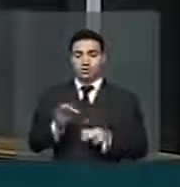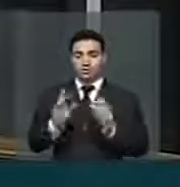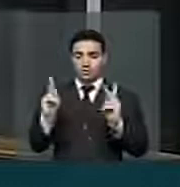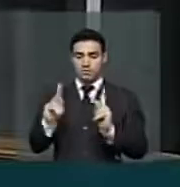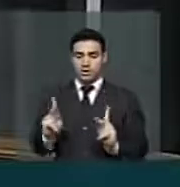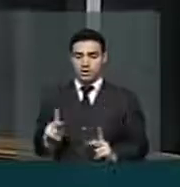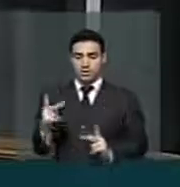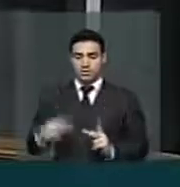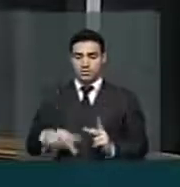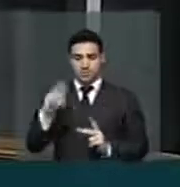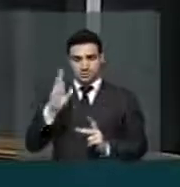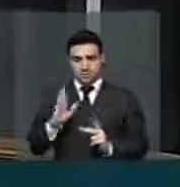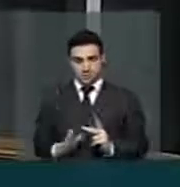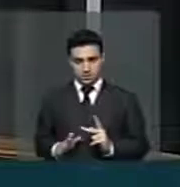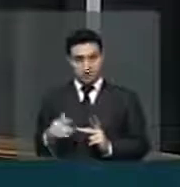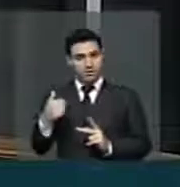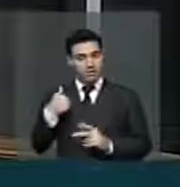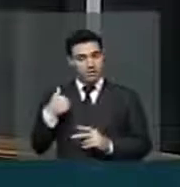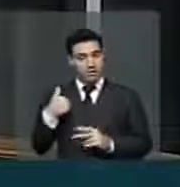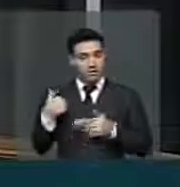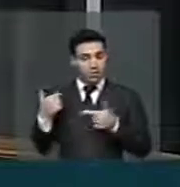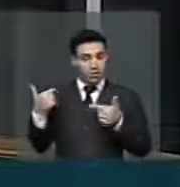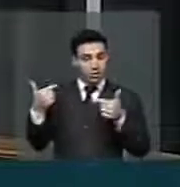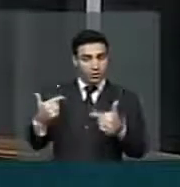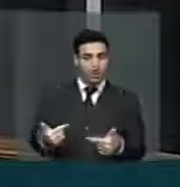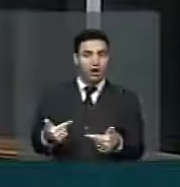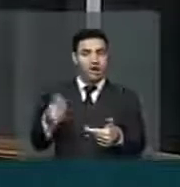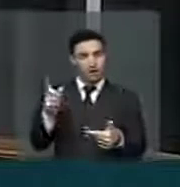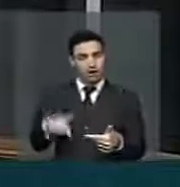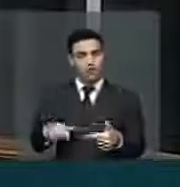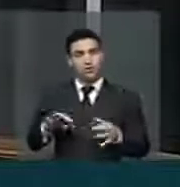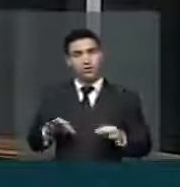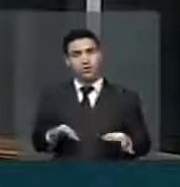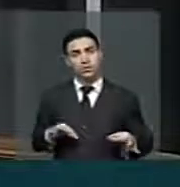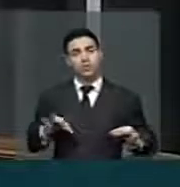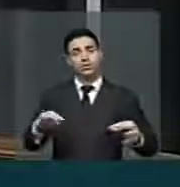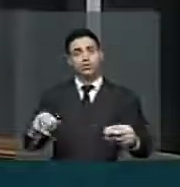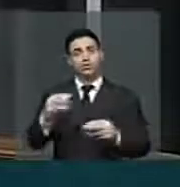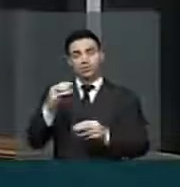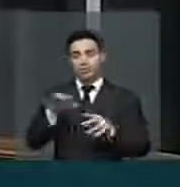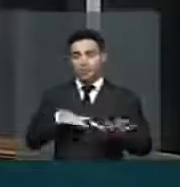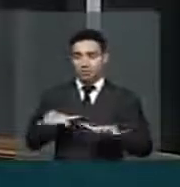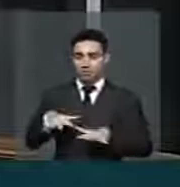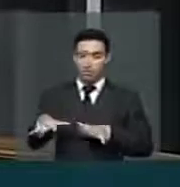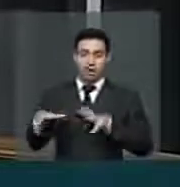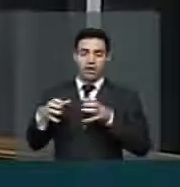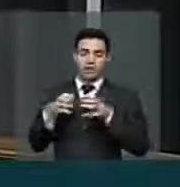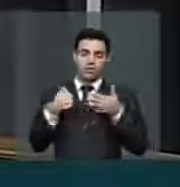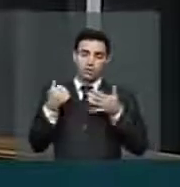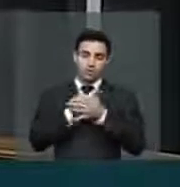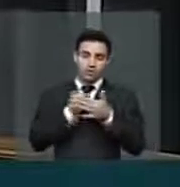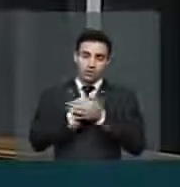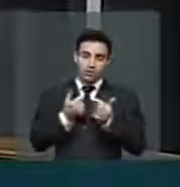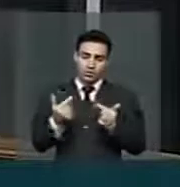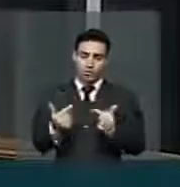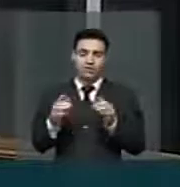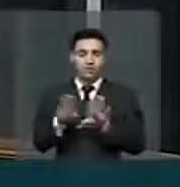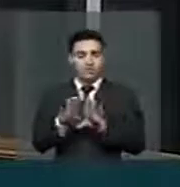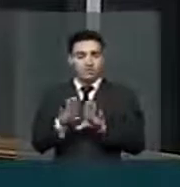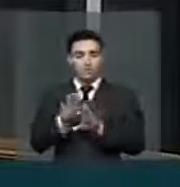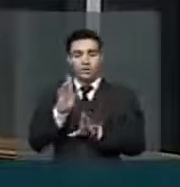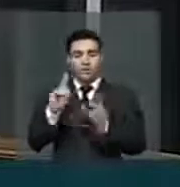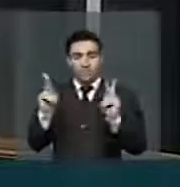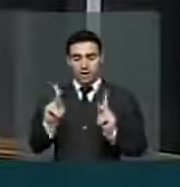país. Minha luta, que é a luta de todo esse coletivo de movimentos por paz, justiça